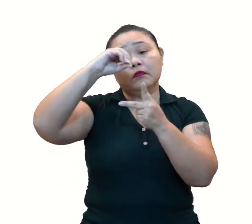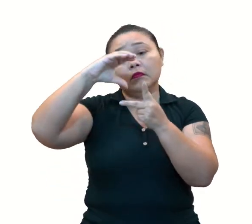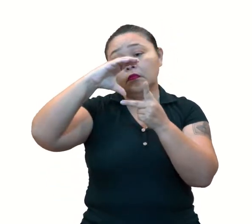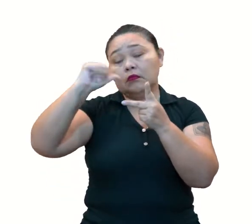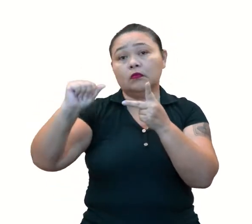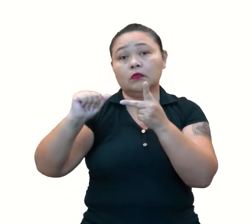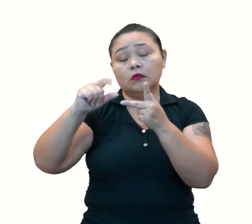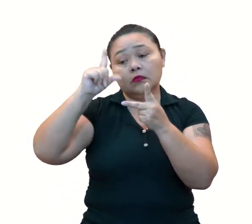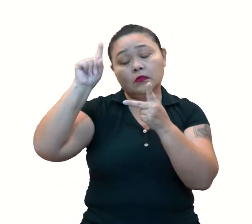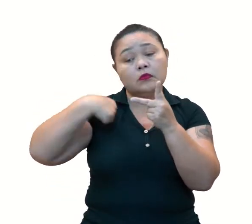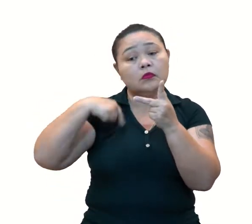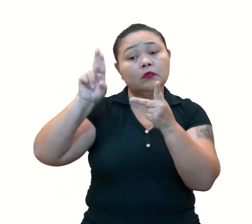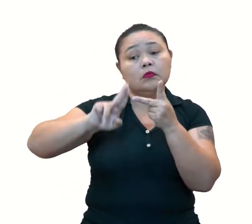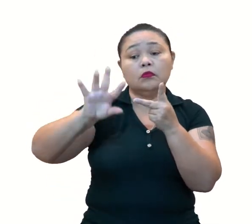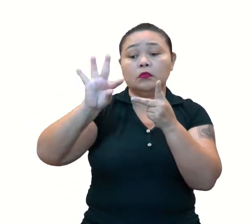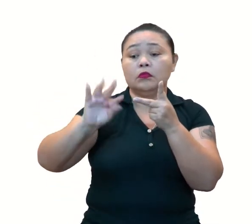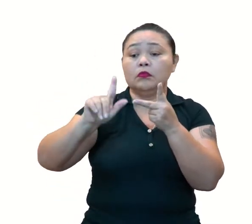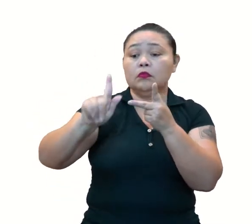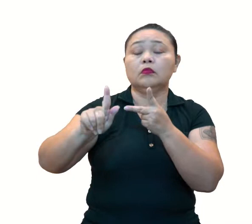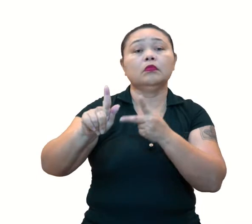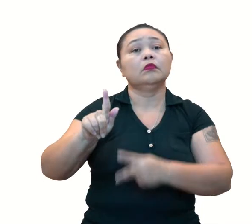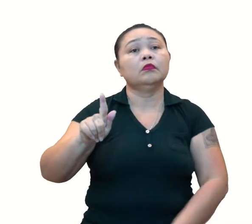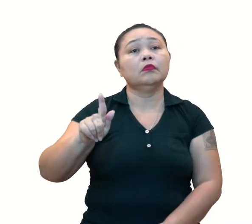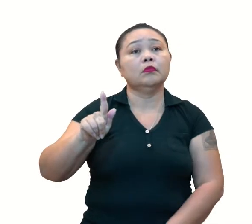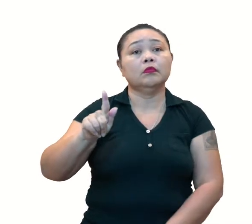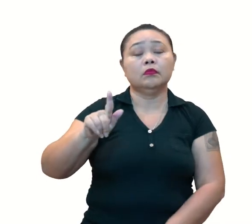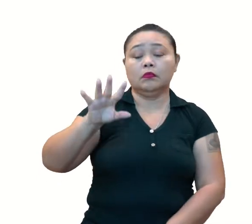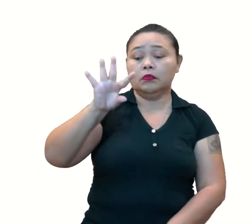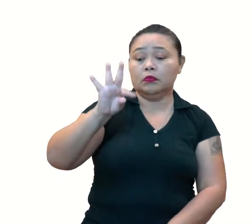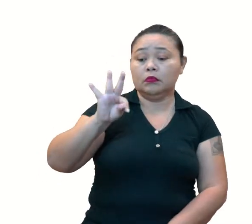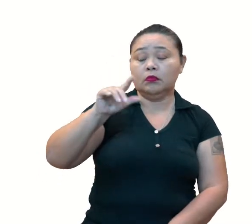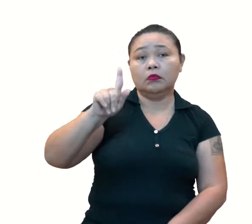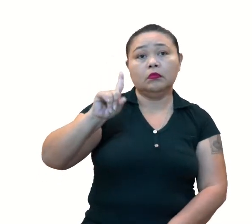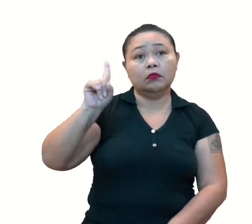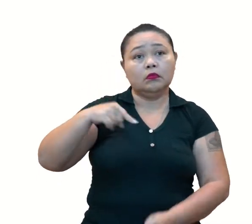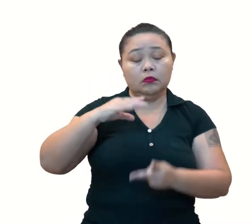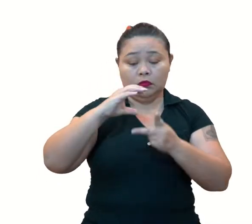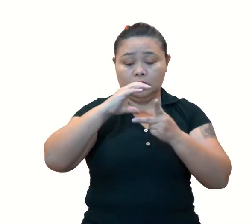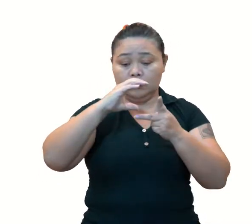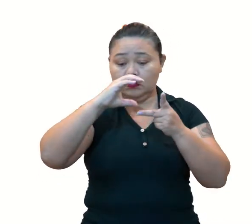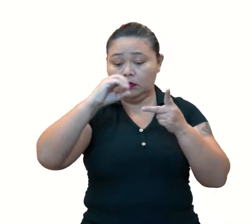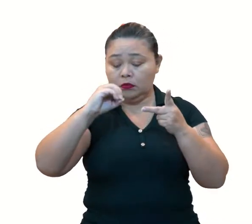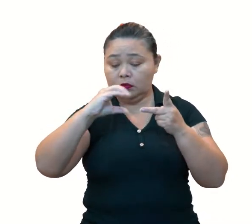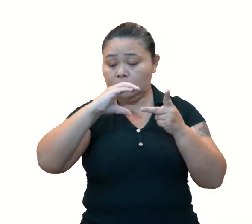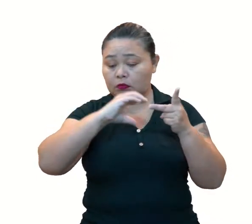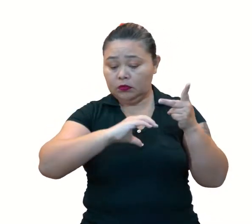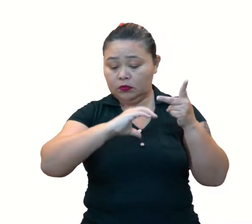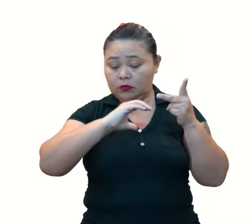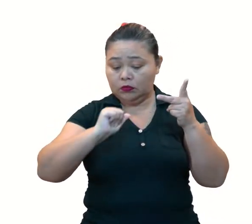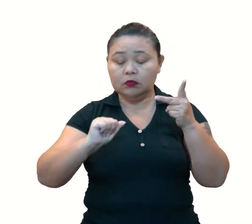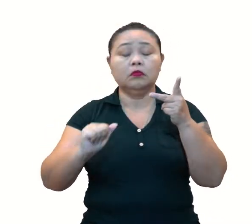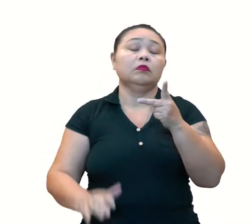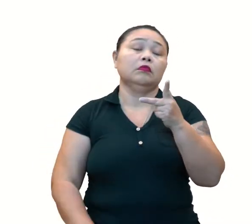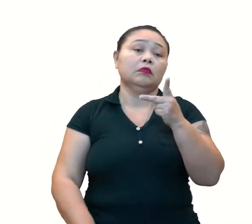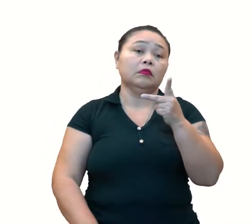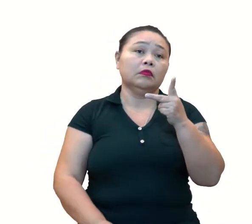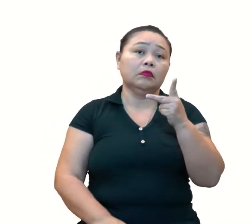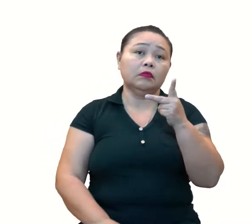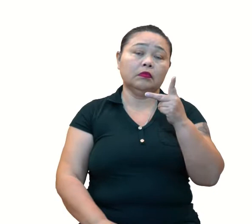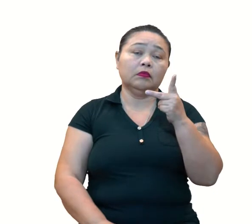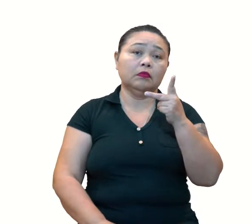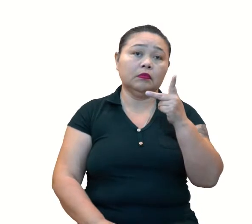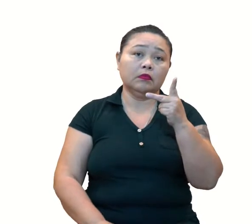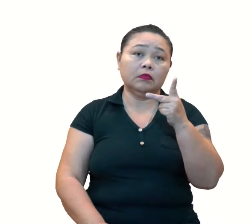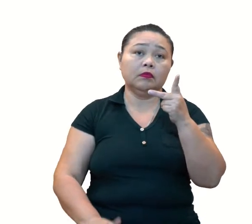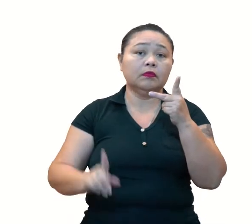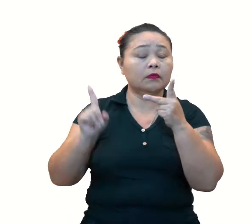coca. Então, a gente usa tangente. Então, tangente de um ângulo alfa é o cateto oposto sobre o cateto adjacente.